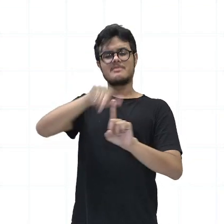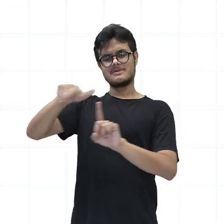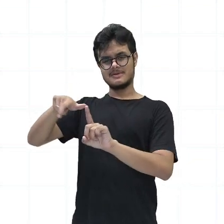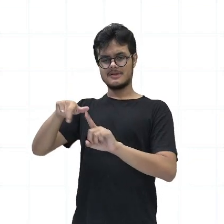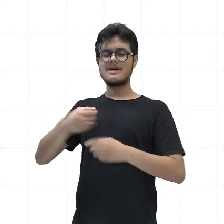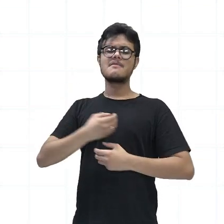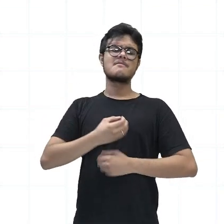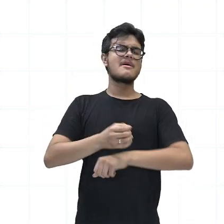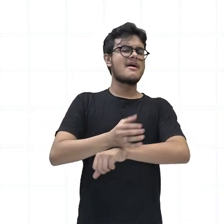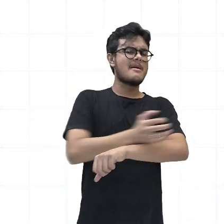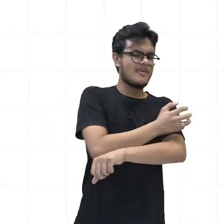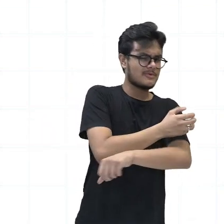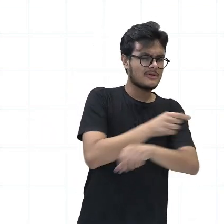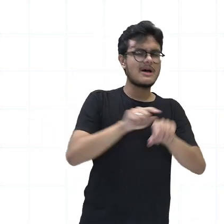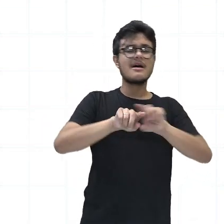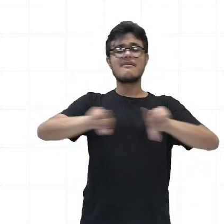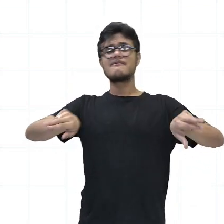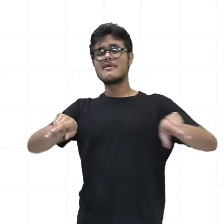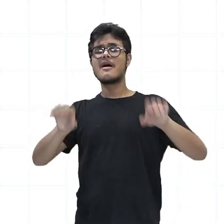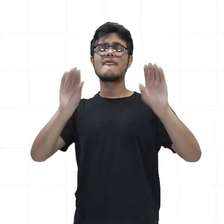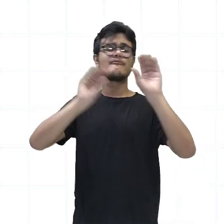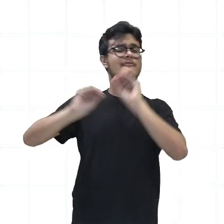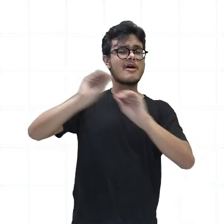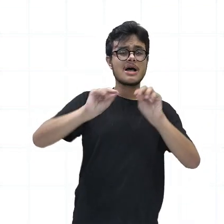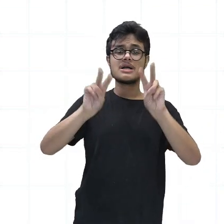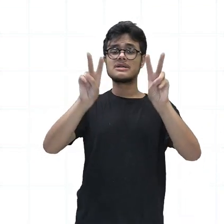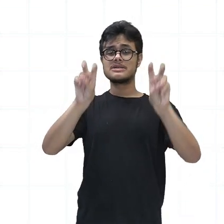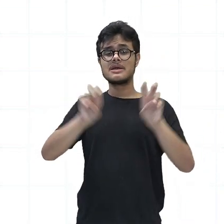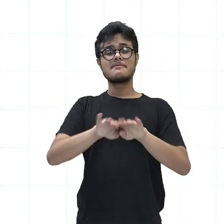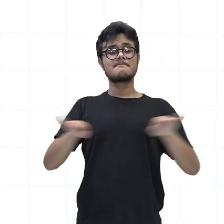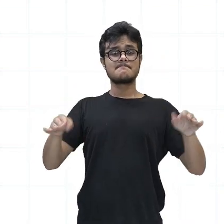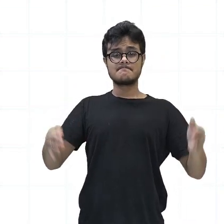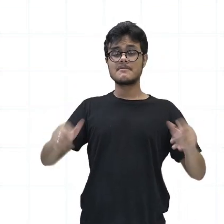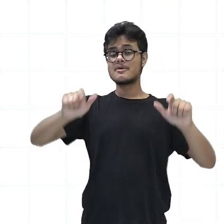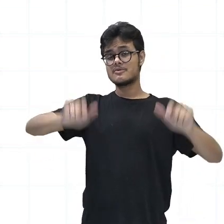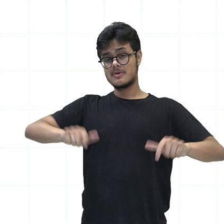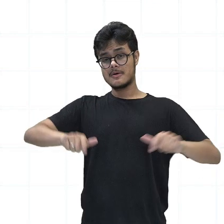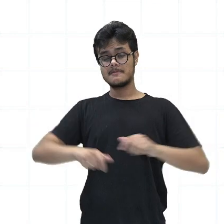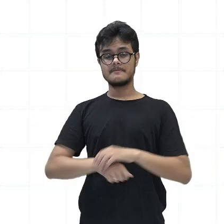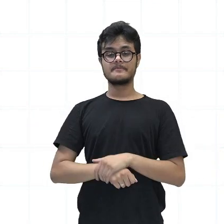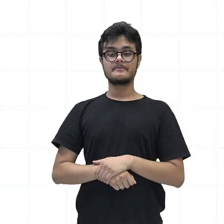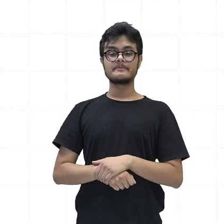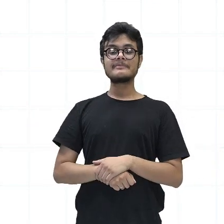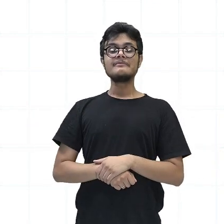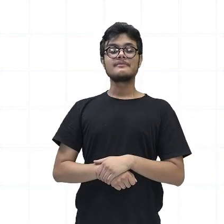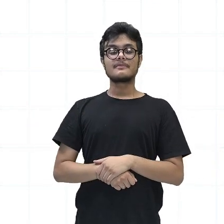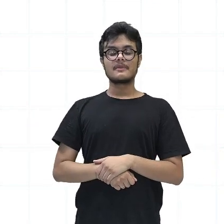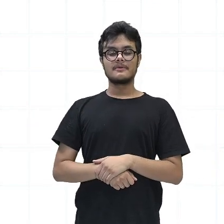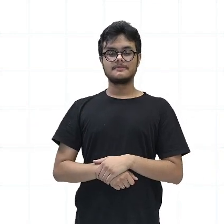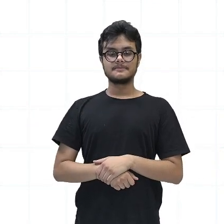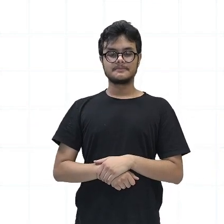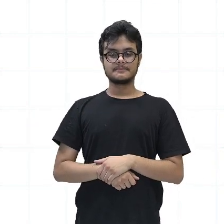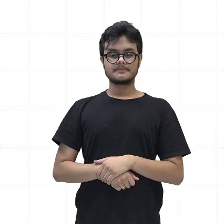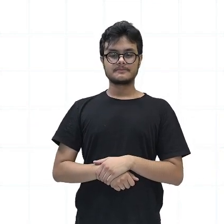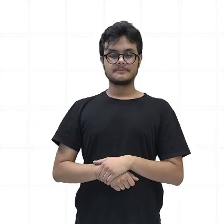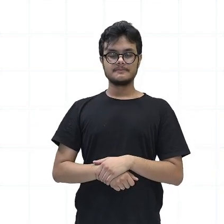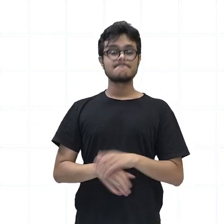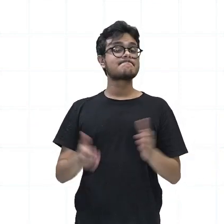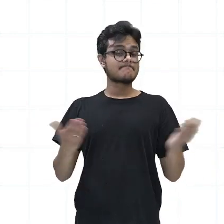suas emoções, falas e ações no palco. O desenvolvimento e a interpretação dos personagens